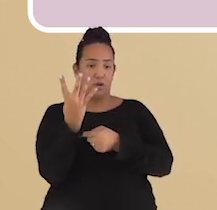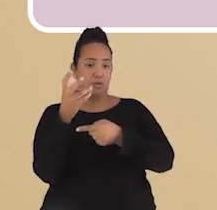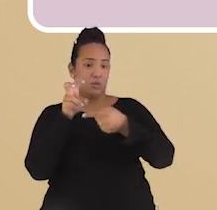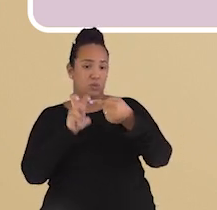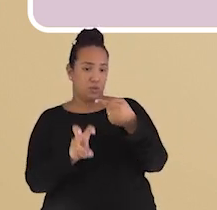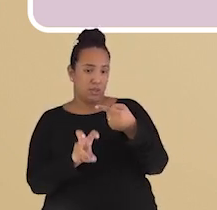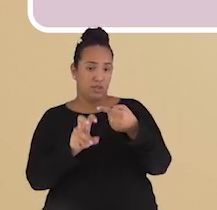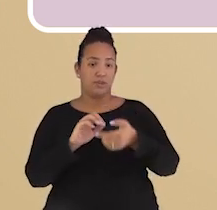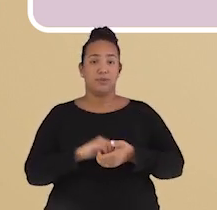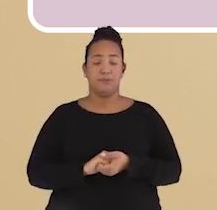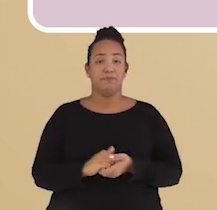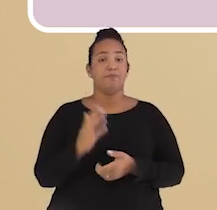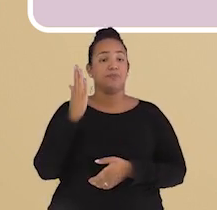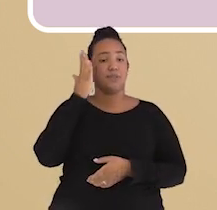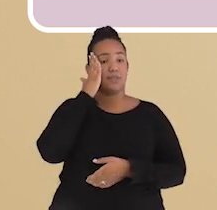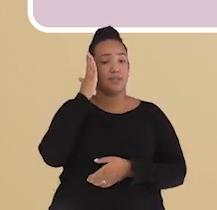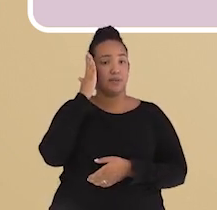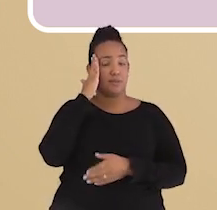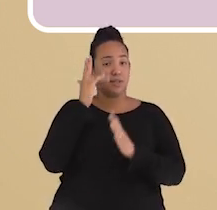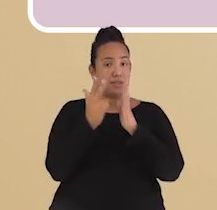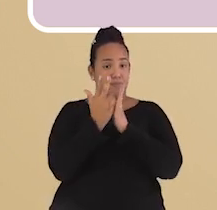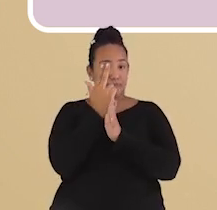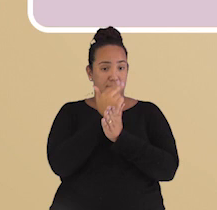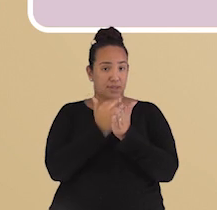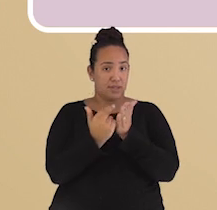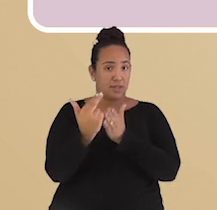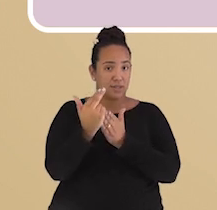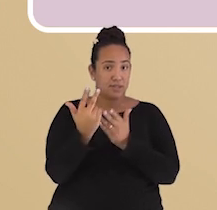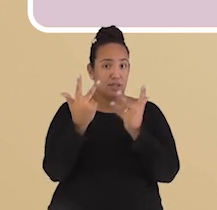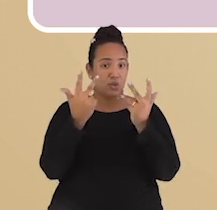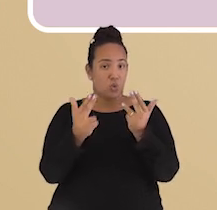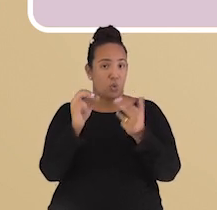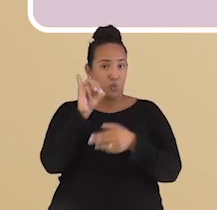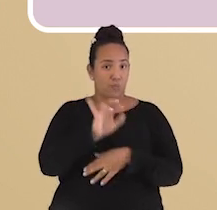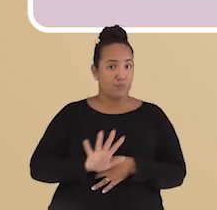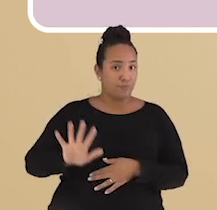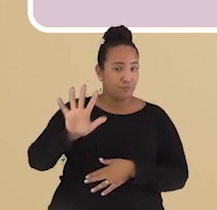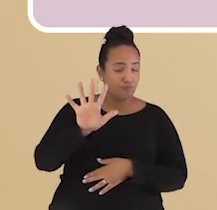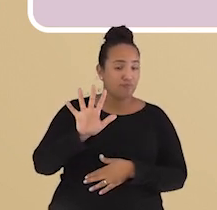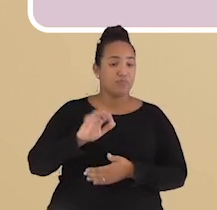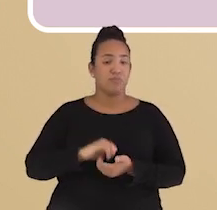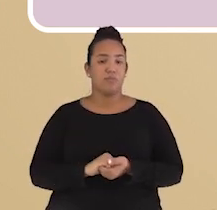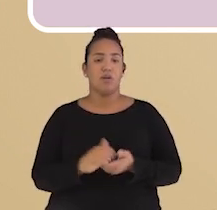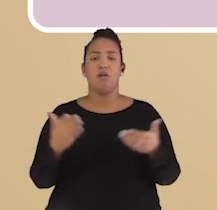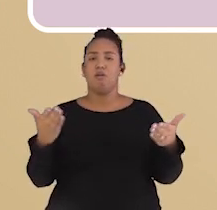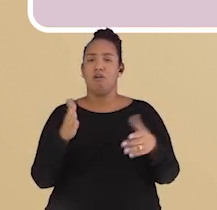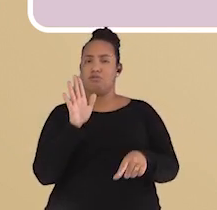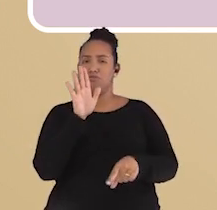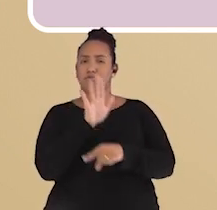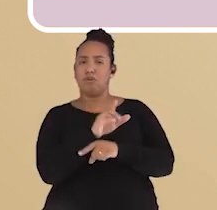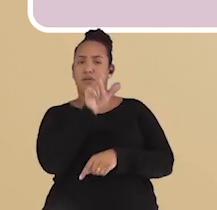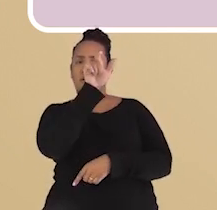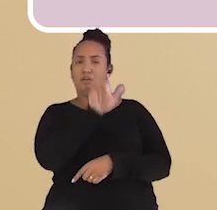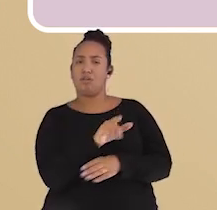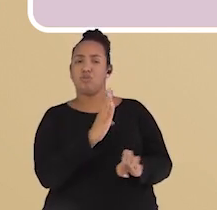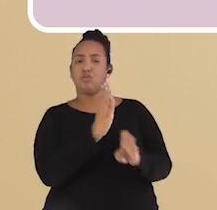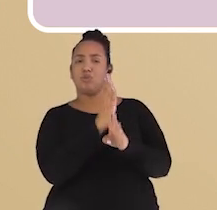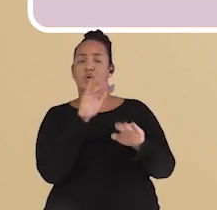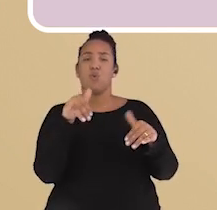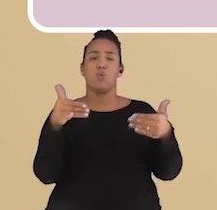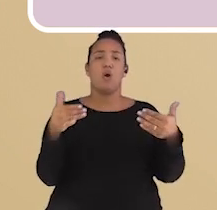sabia que sua representação em desenho é essa que aparece na TV. Vamos ajudar Maria a descobrir qual é a